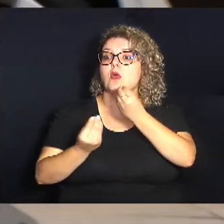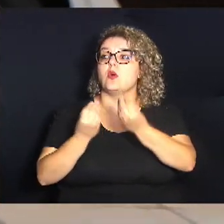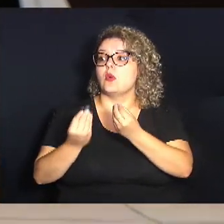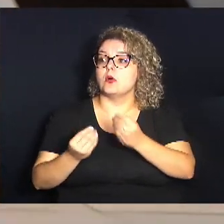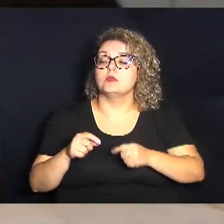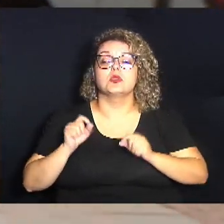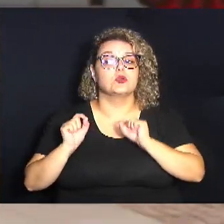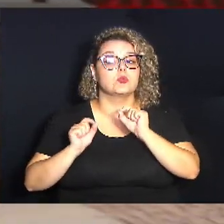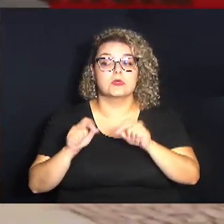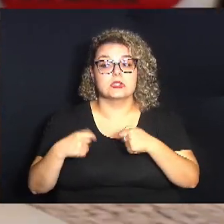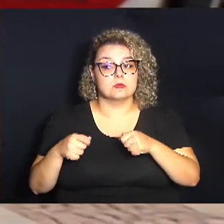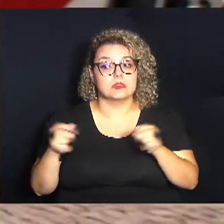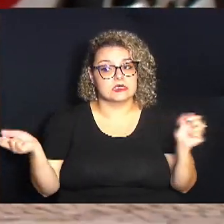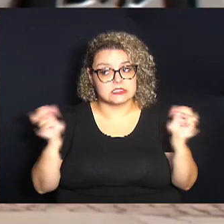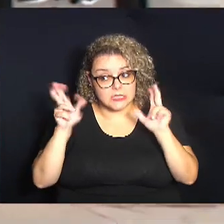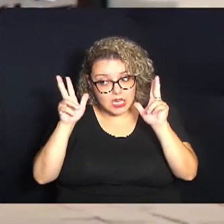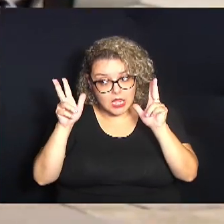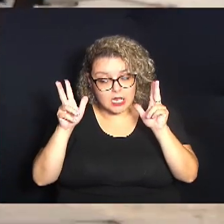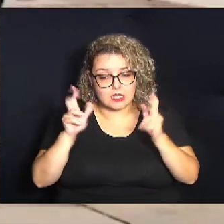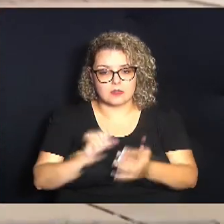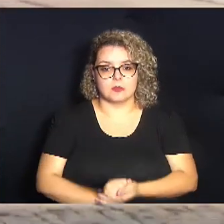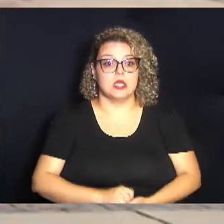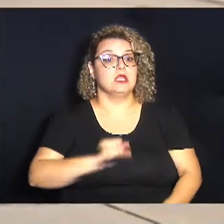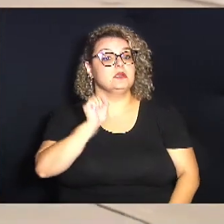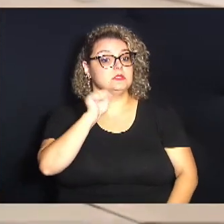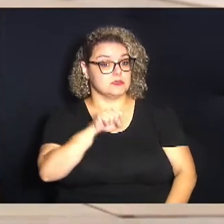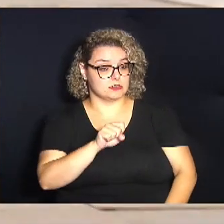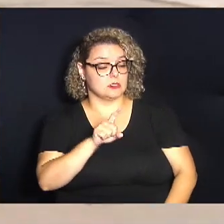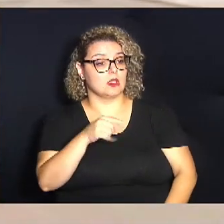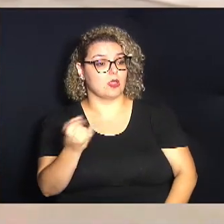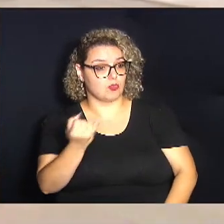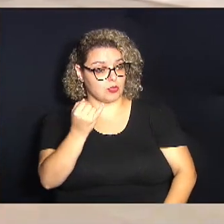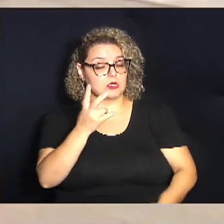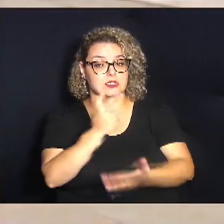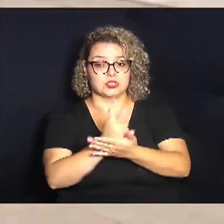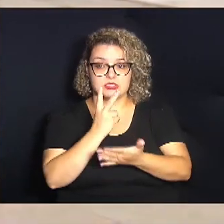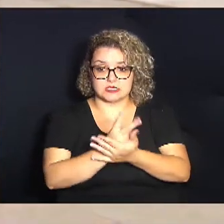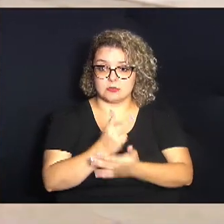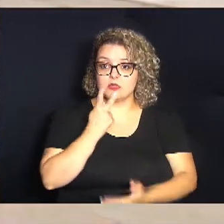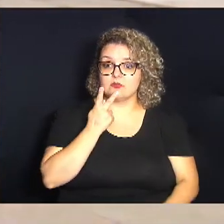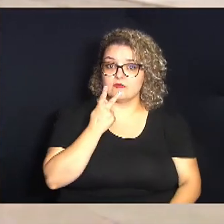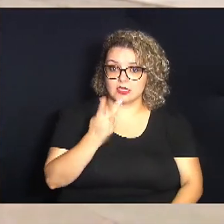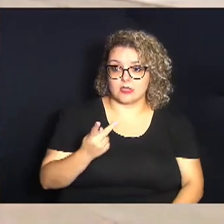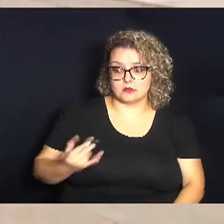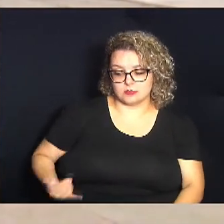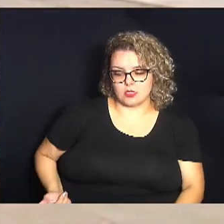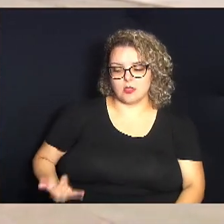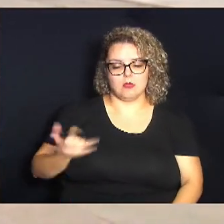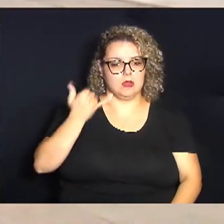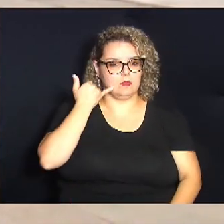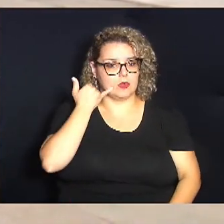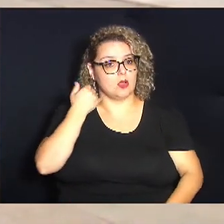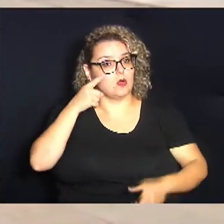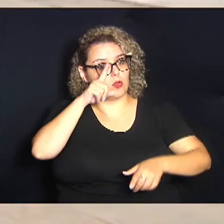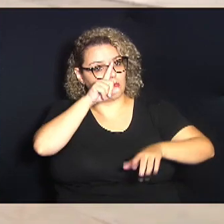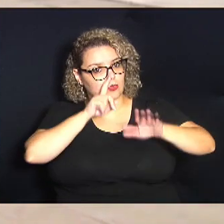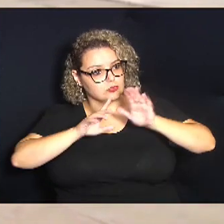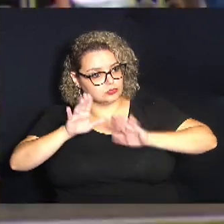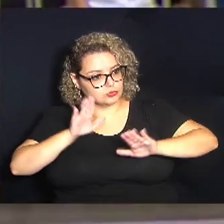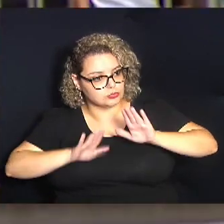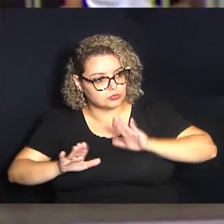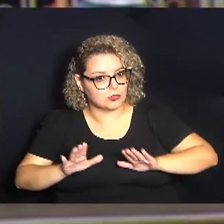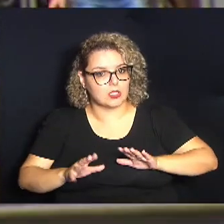precisa ficar atento? Sim, importante. A gente sempre faz ressalva ao aparelho celular, né? É um objeto aí